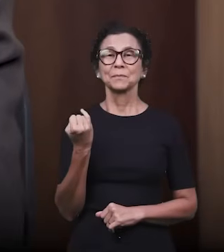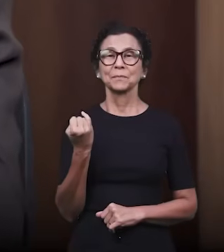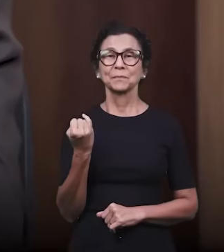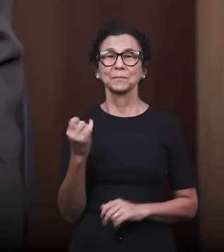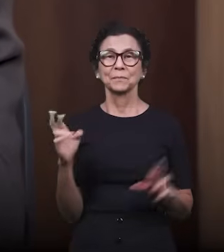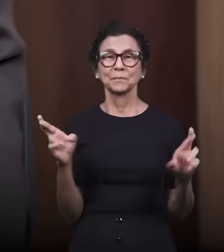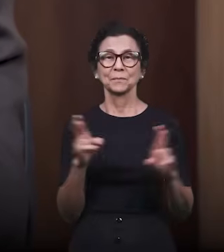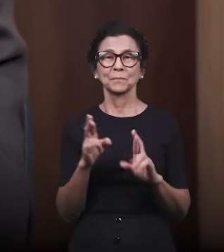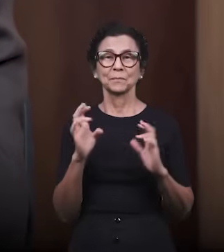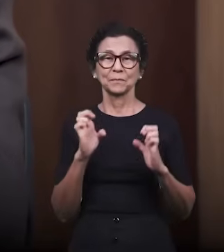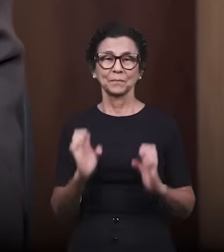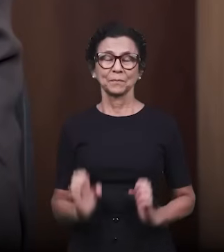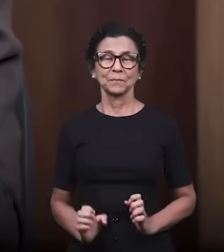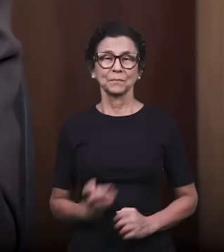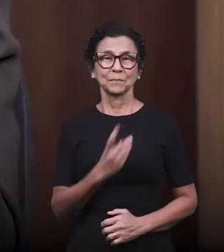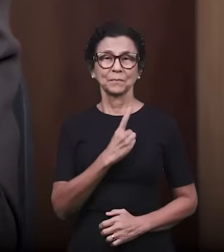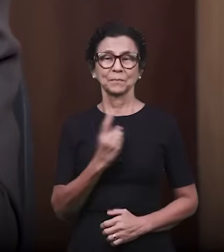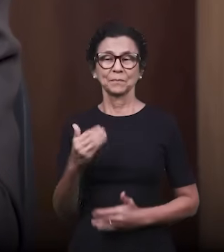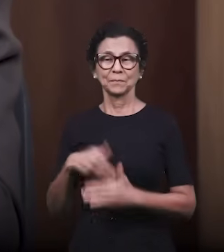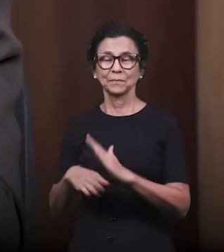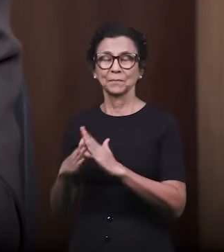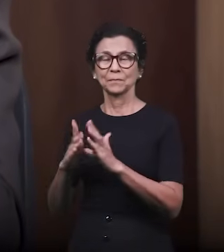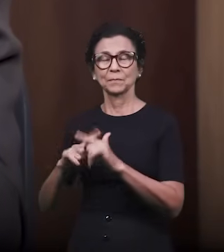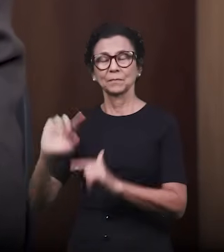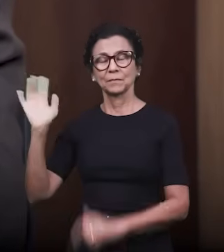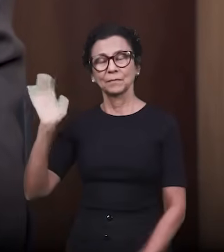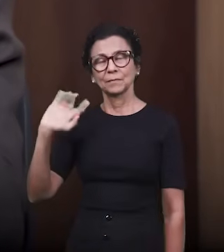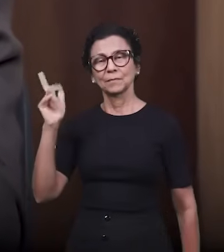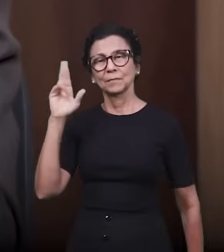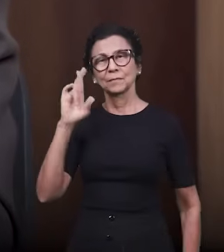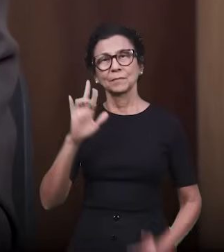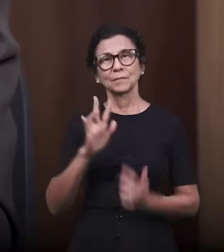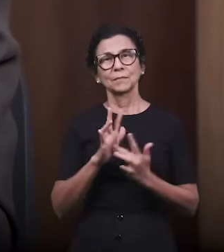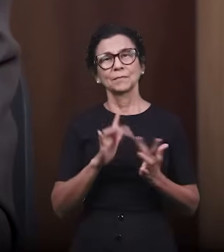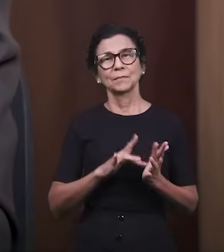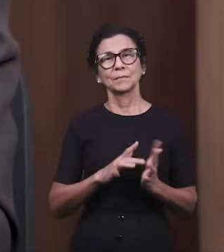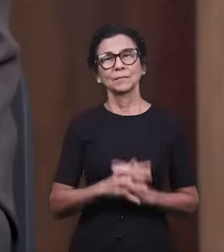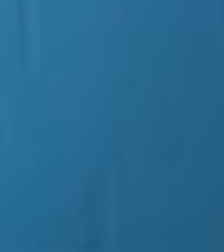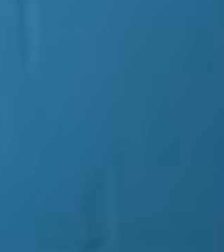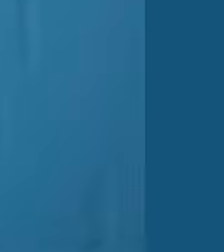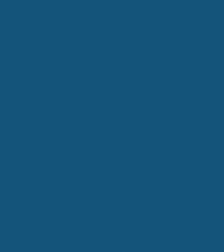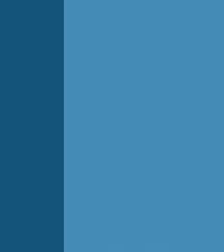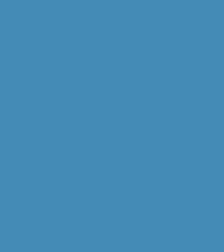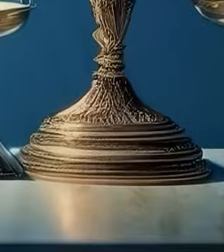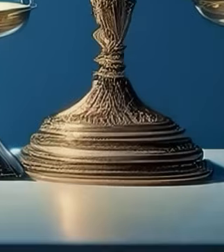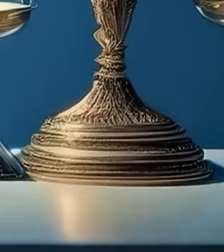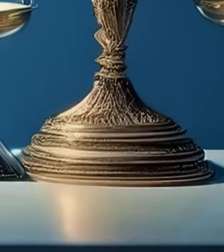importância relacionado à ética do diácono na vida da igreja. Até lá então, e a paz do Senhor.